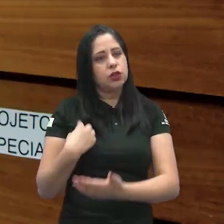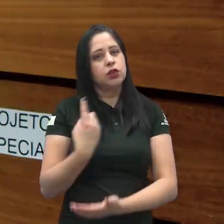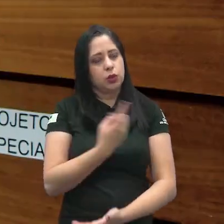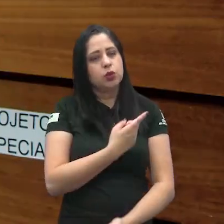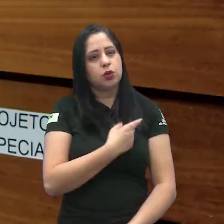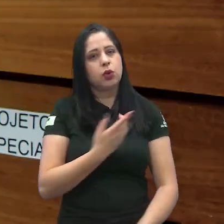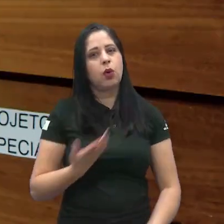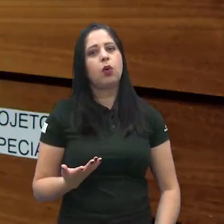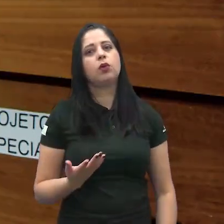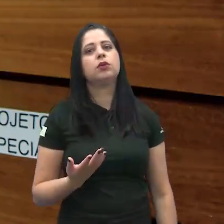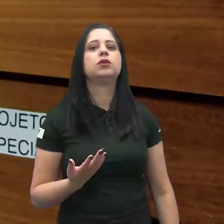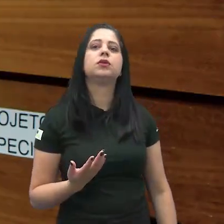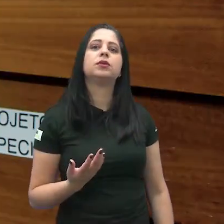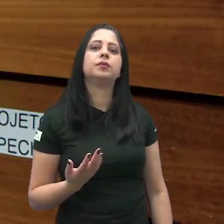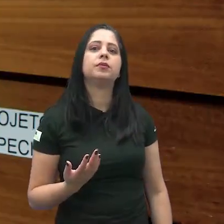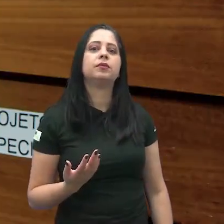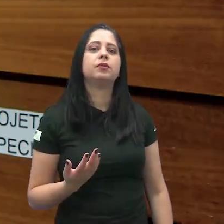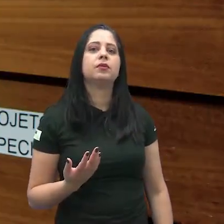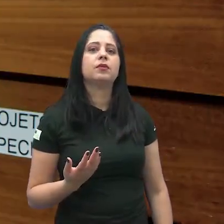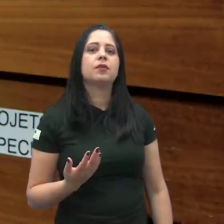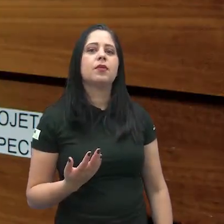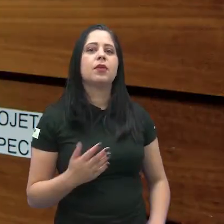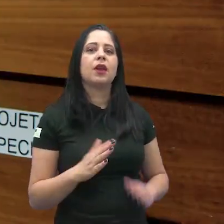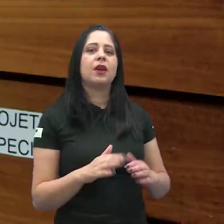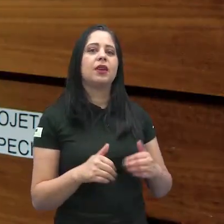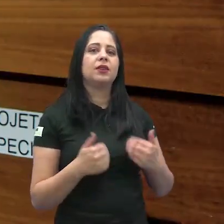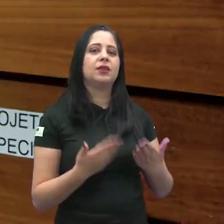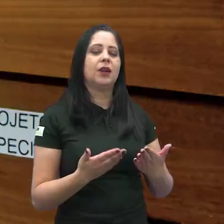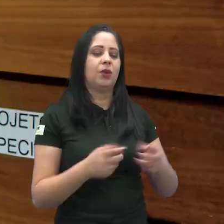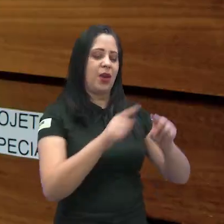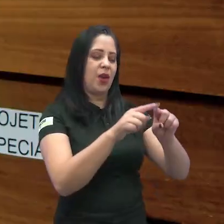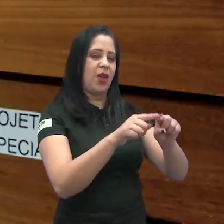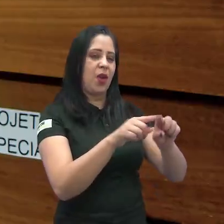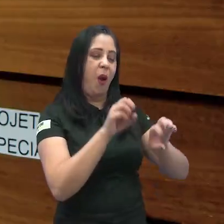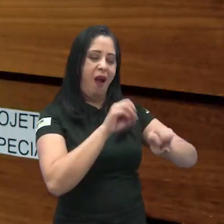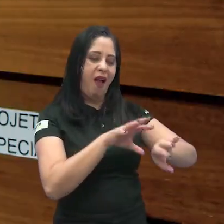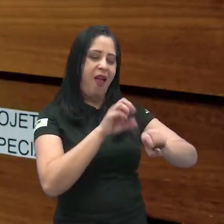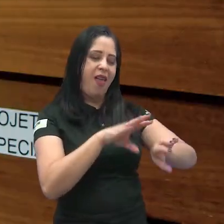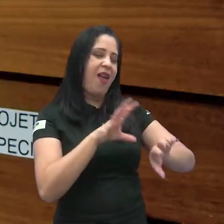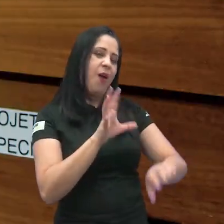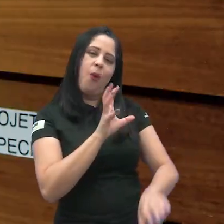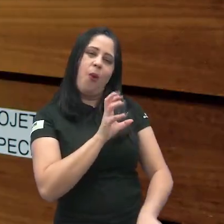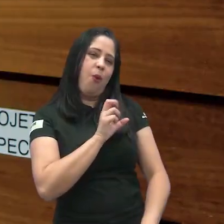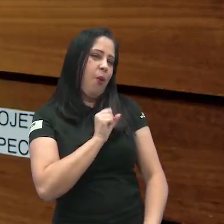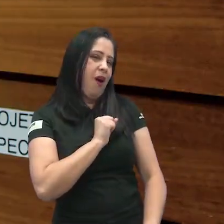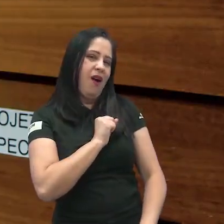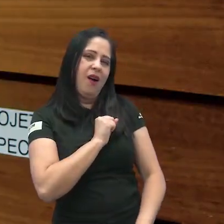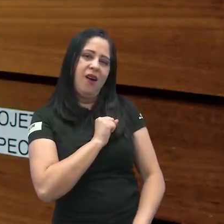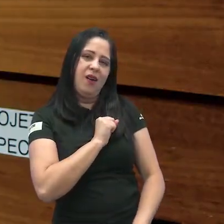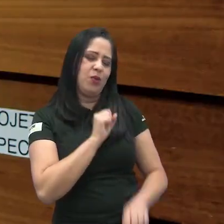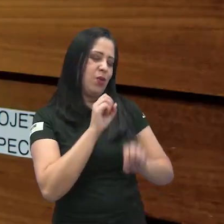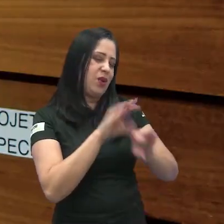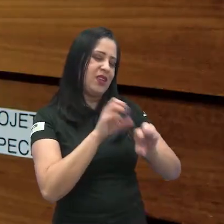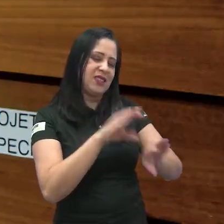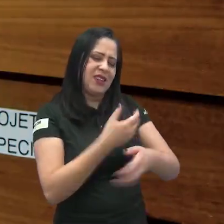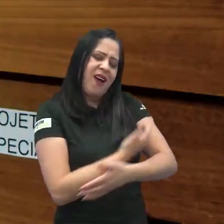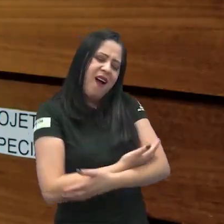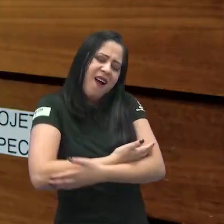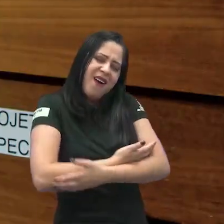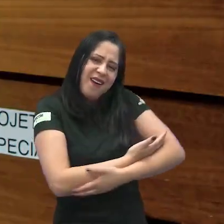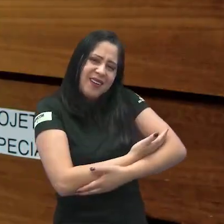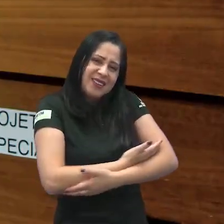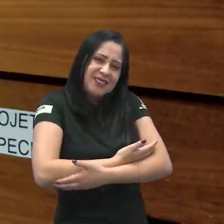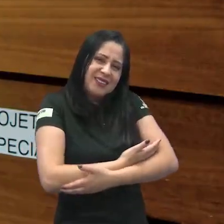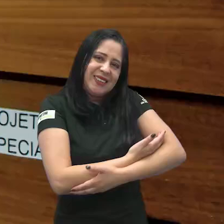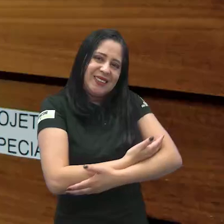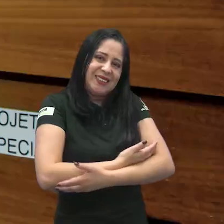né? Aí a sala de aula sempre foi minha paixão. Eu sempre gostei da sala de aula. Eu era do berçário quando eu entrei aqui.